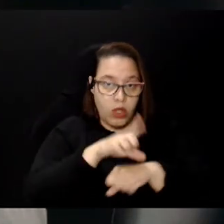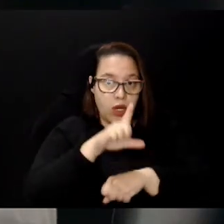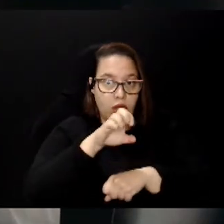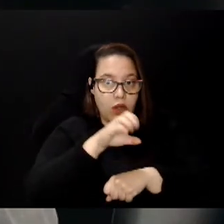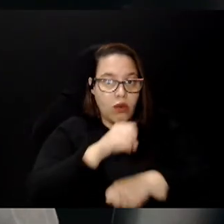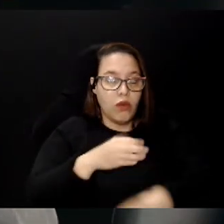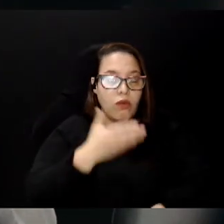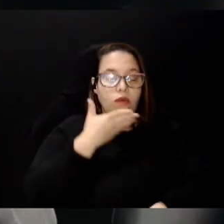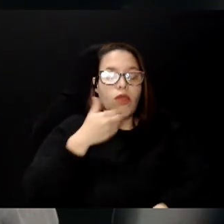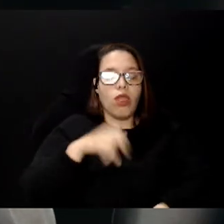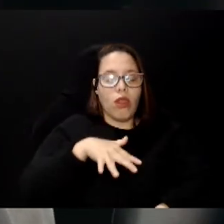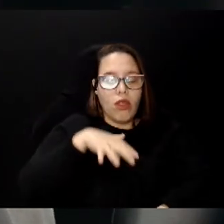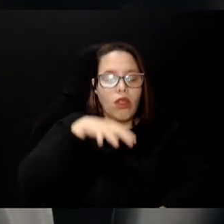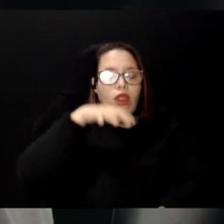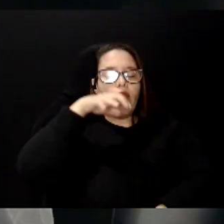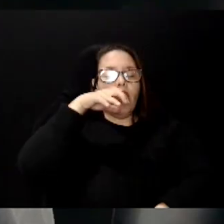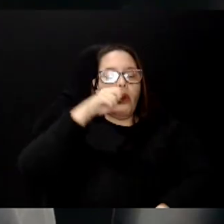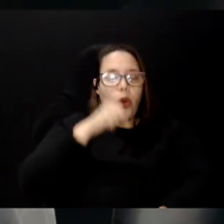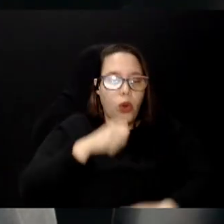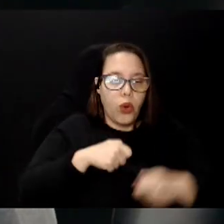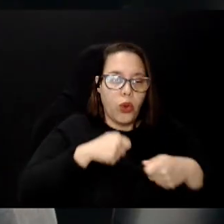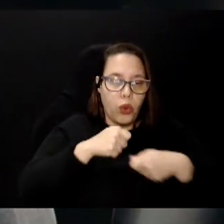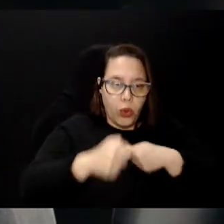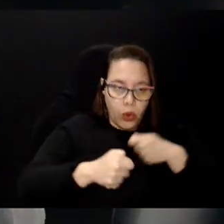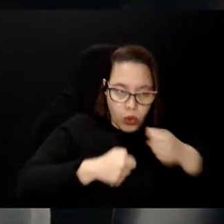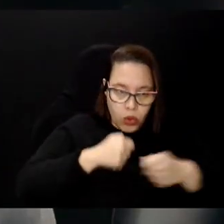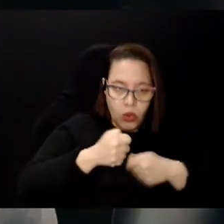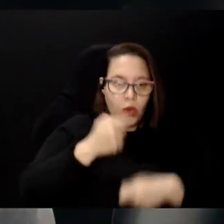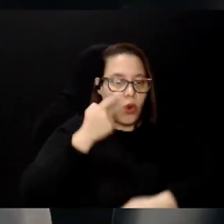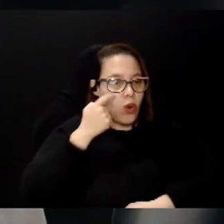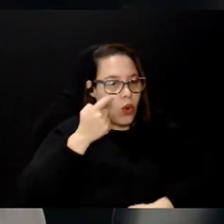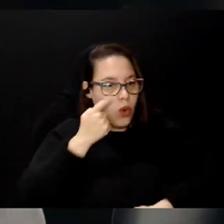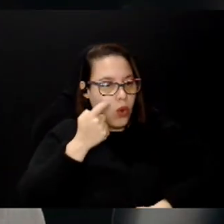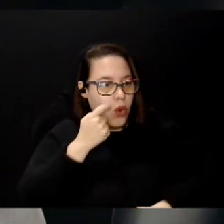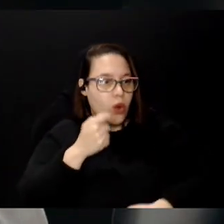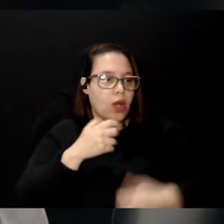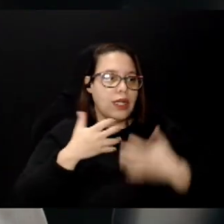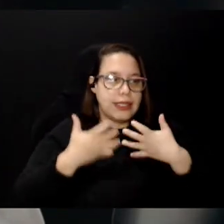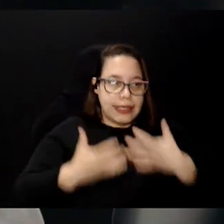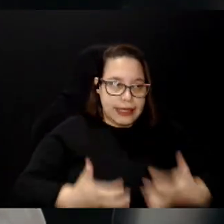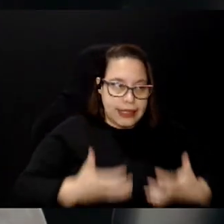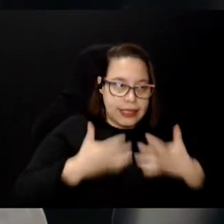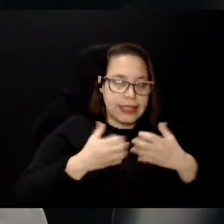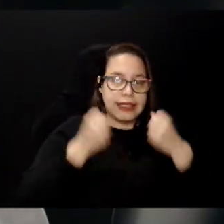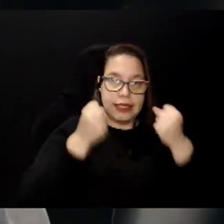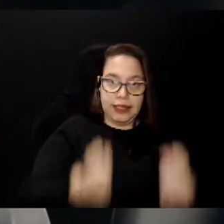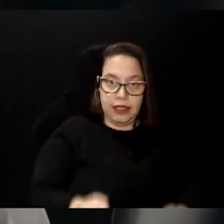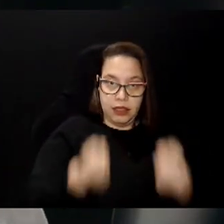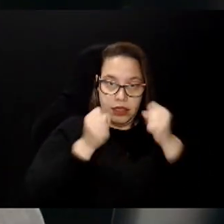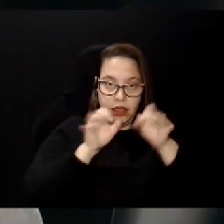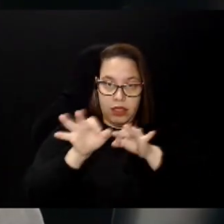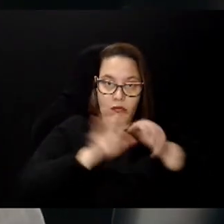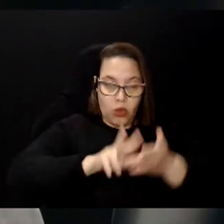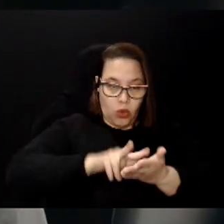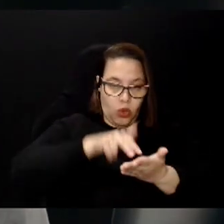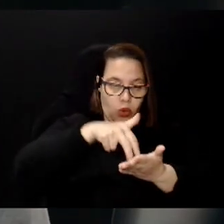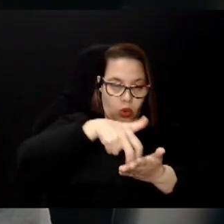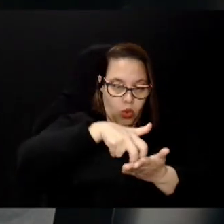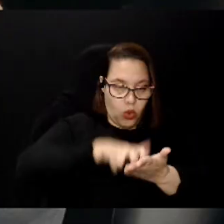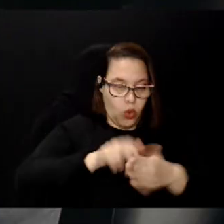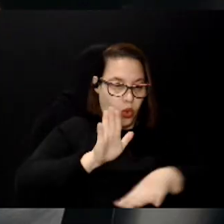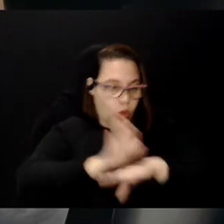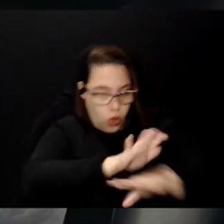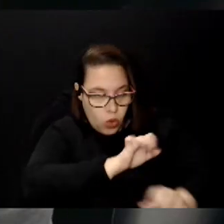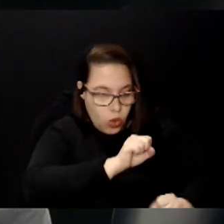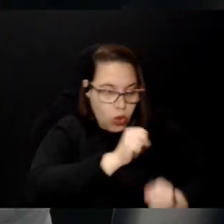Léo, controla a passada. Léo, olha como é que tá o desgaste. Na academia, ele corrige sua posição, te ajuda a ajustar o peso, enfim.